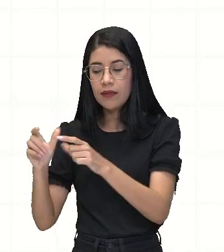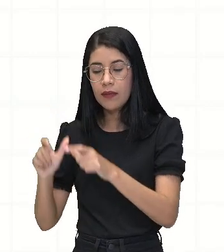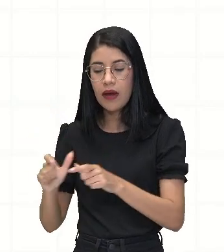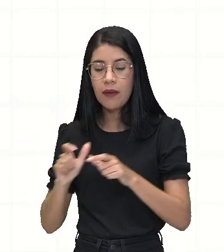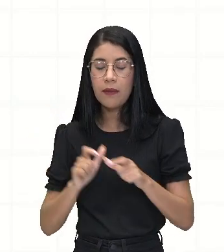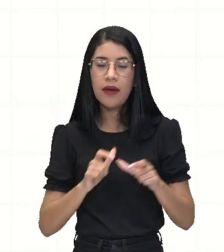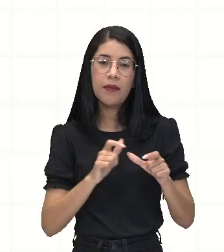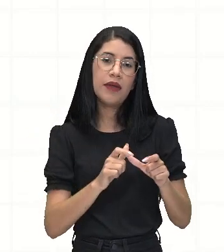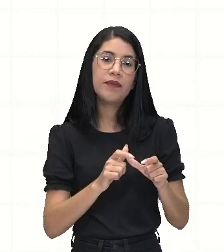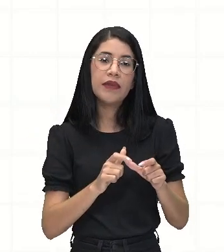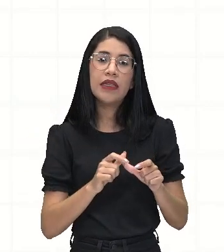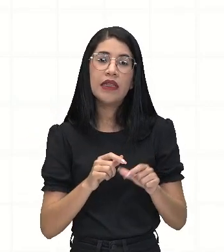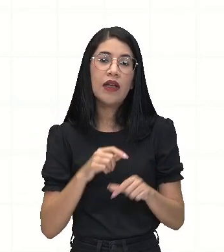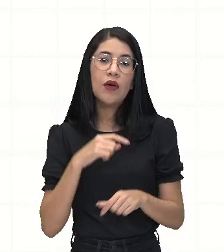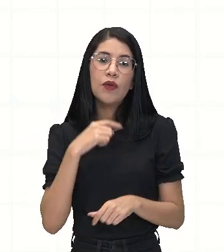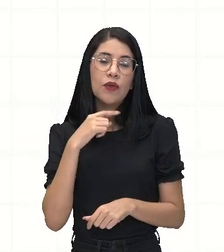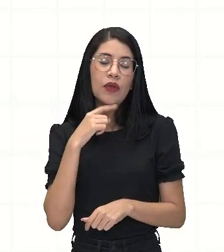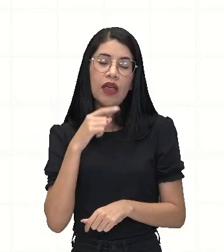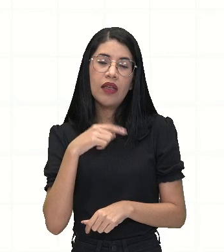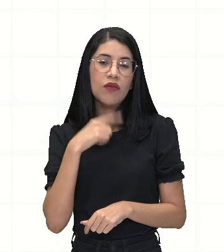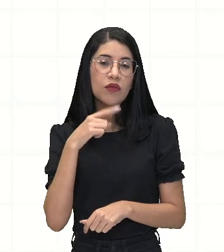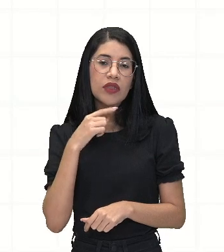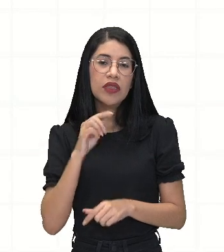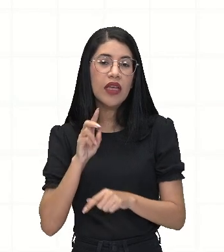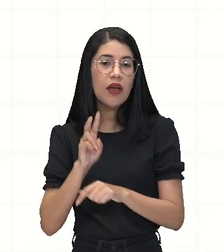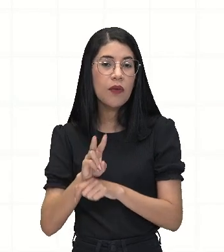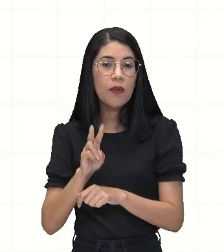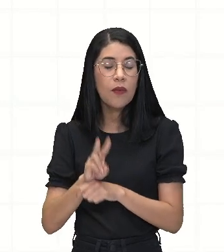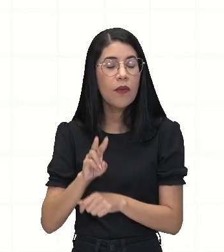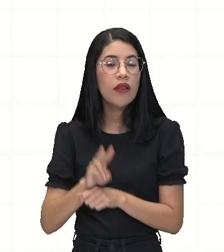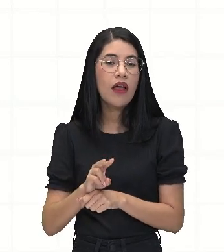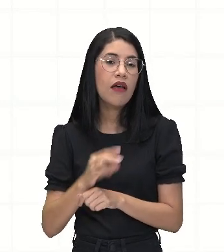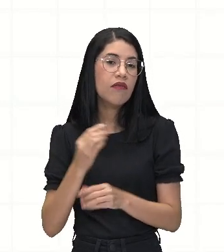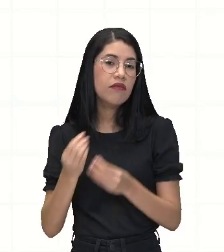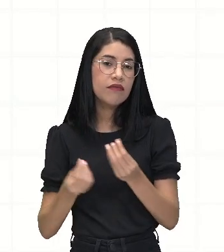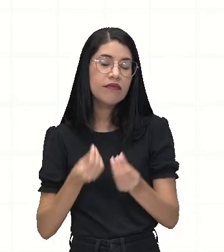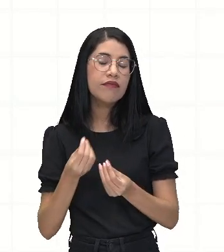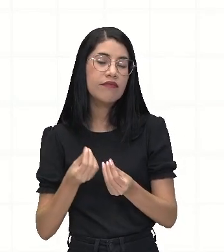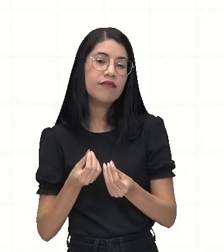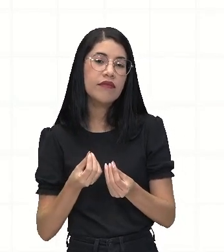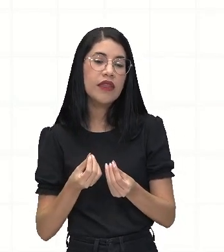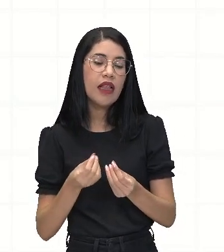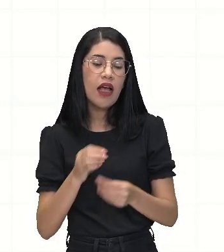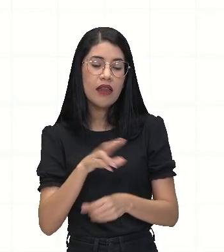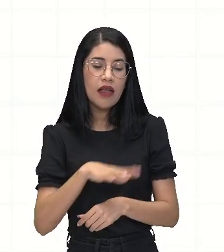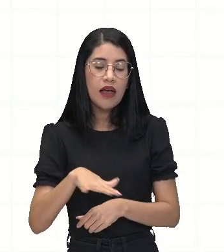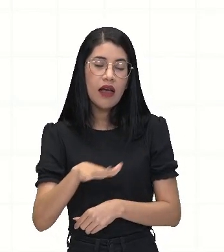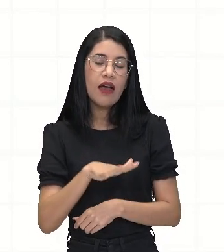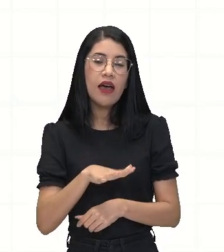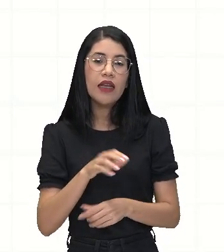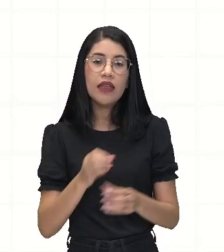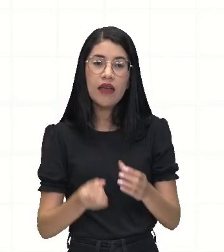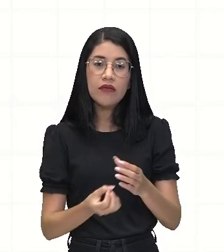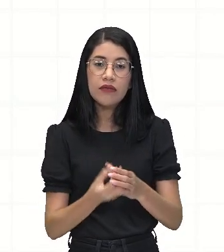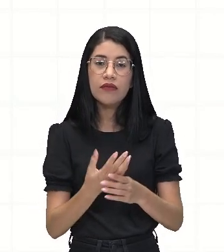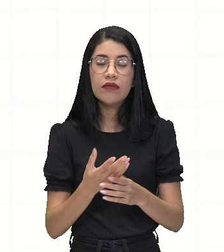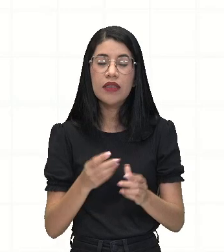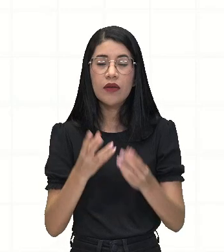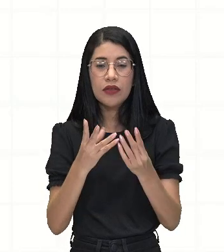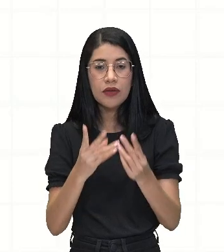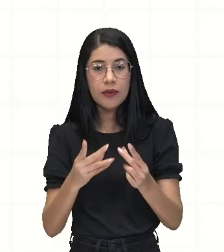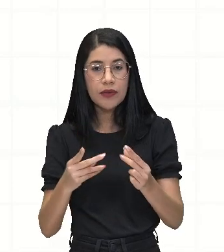novamente. Não tinham os cuidados, né, adequados ali, o manejo com a terra, então a gente tem essa exploração predatória,